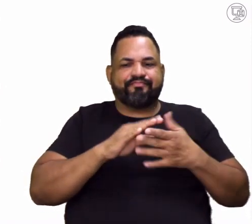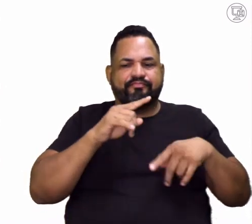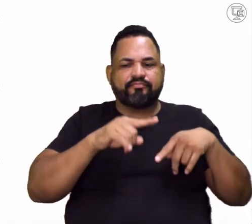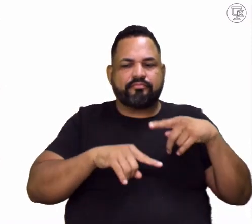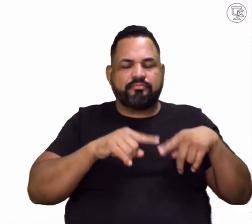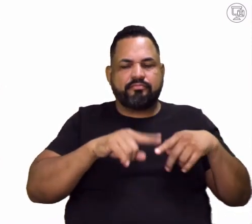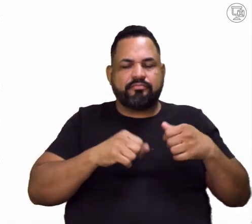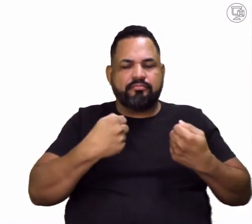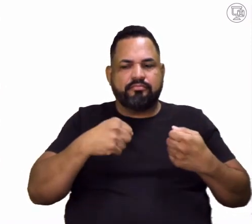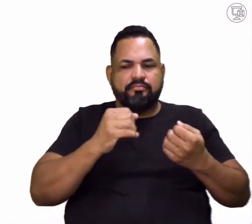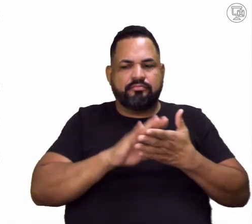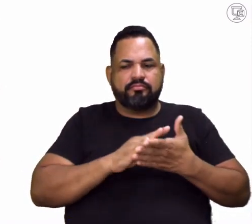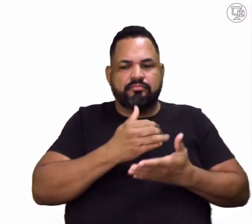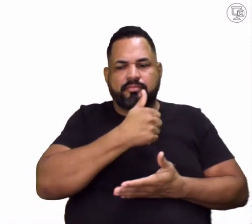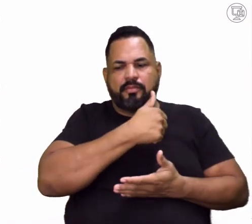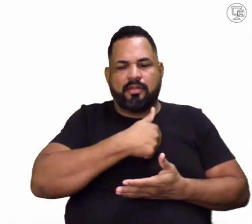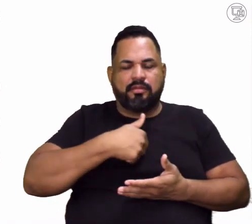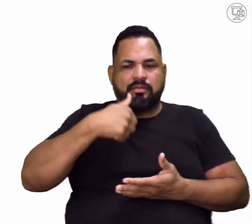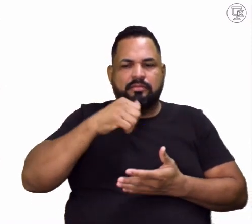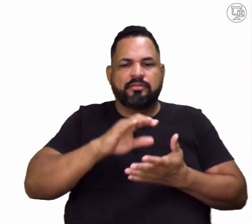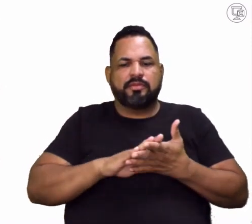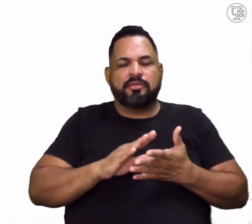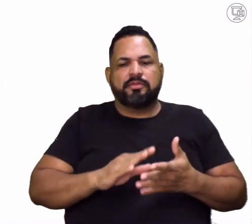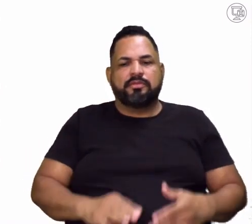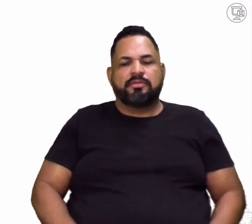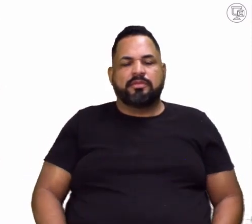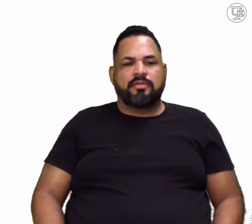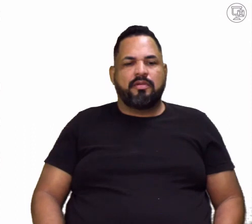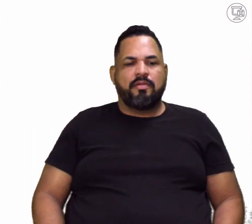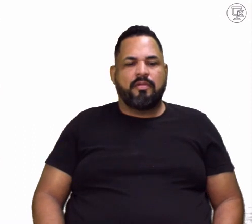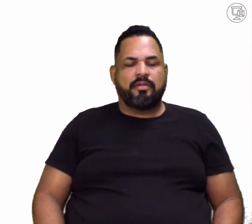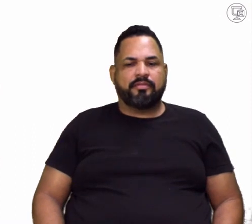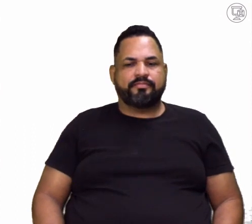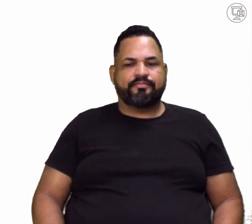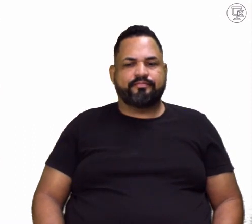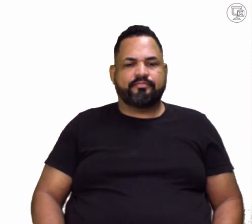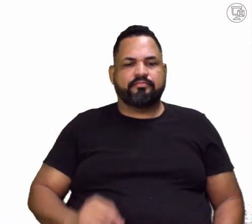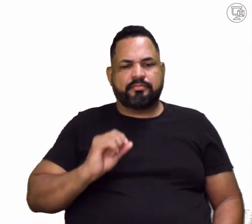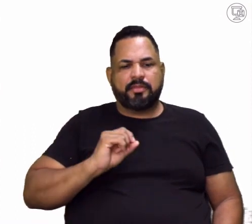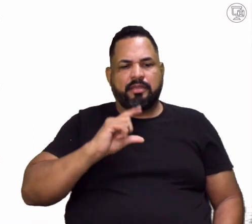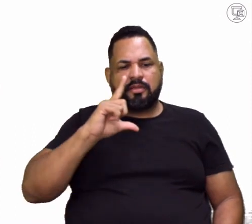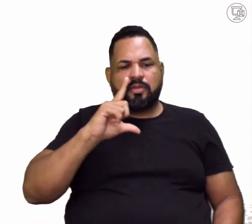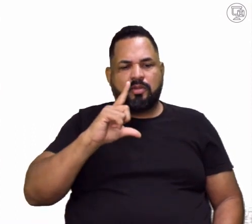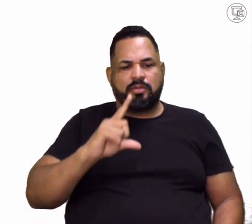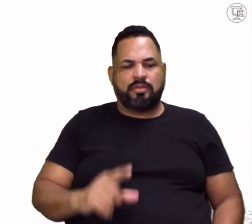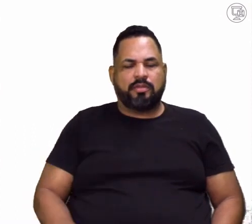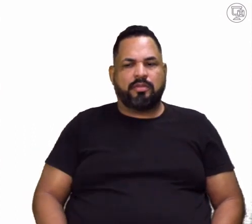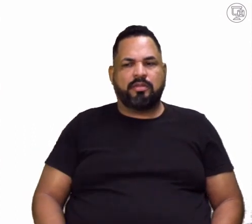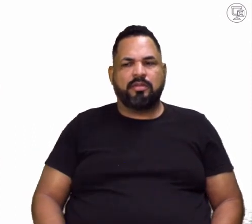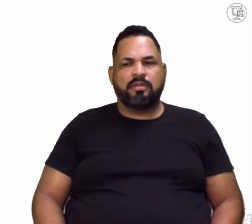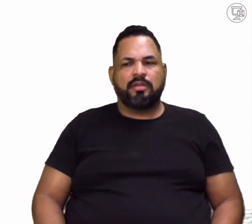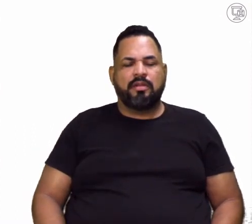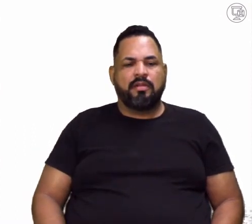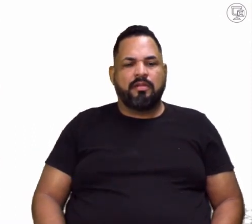restauração tem que ser como Claro praticamente respondeu né certo tem que ser menor